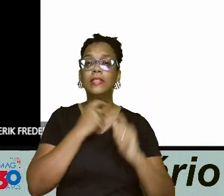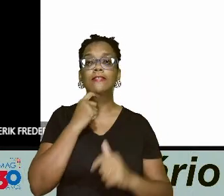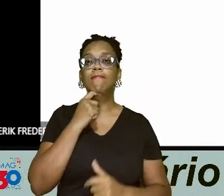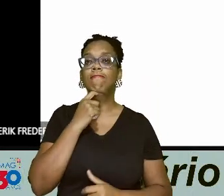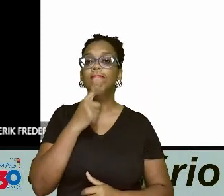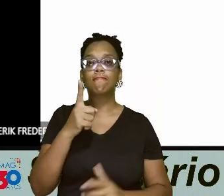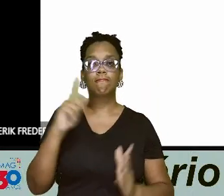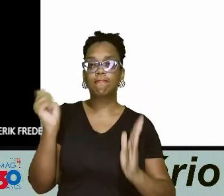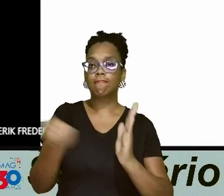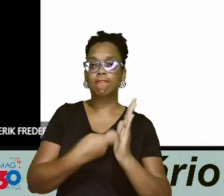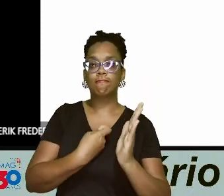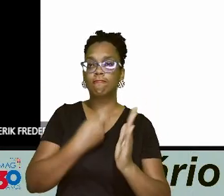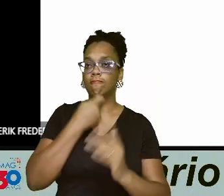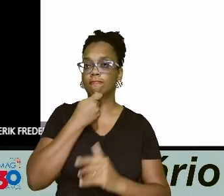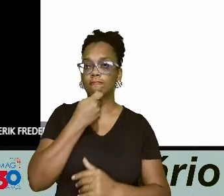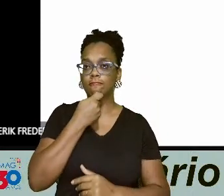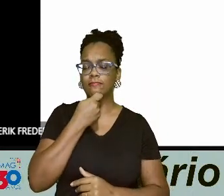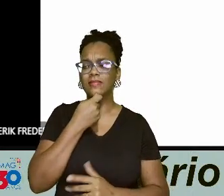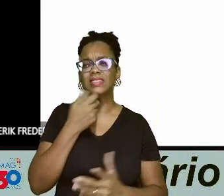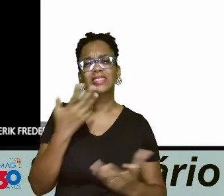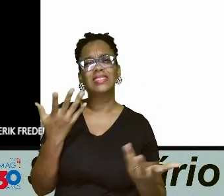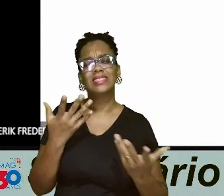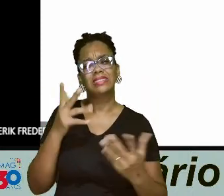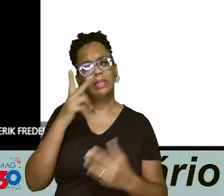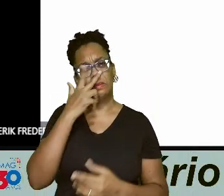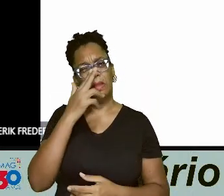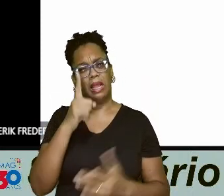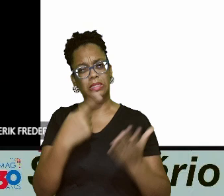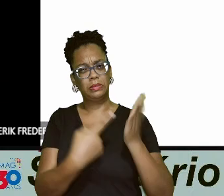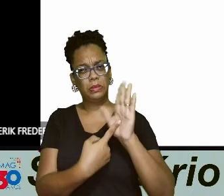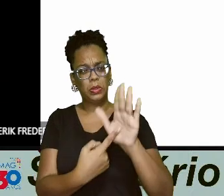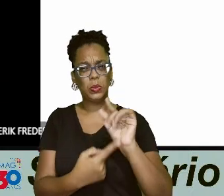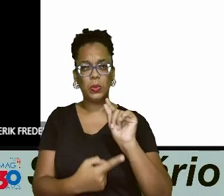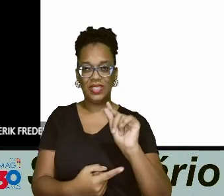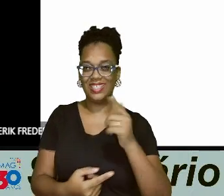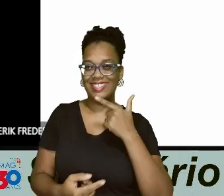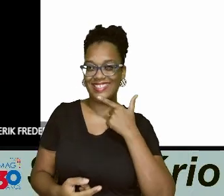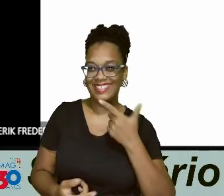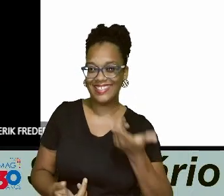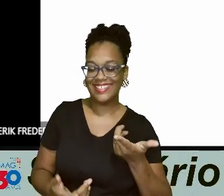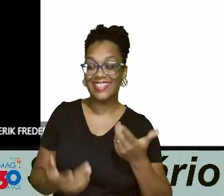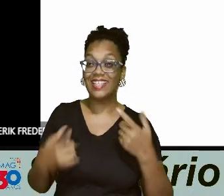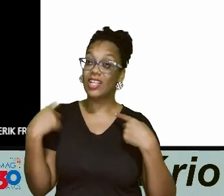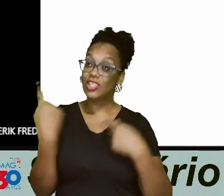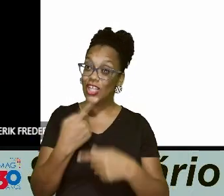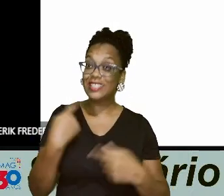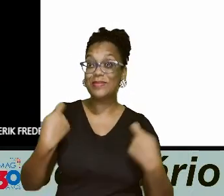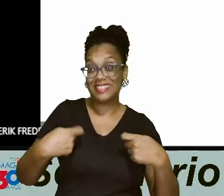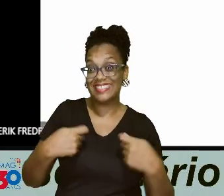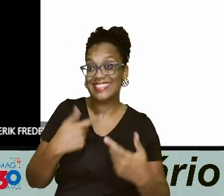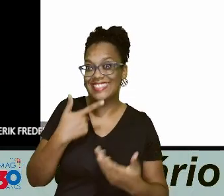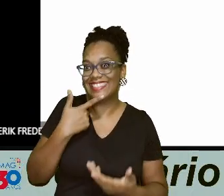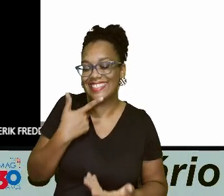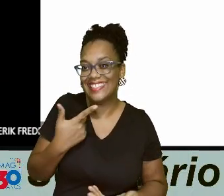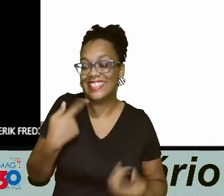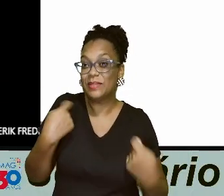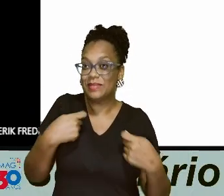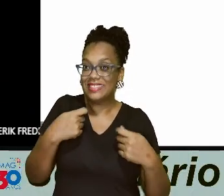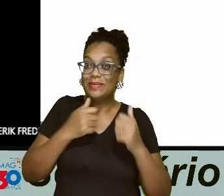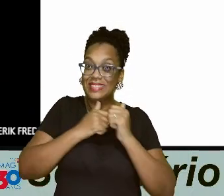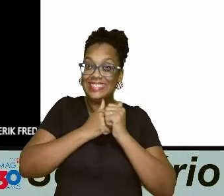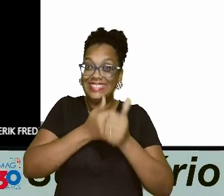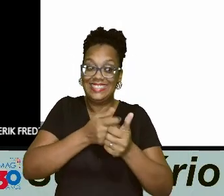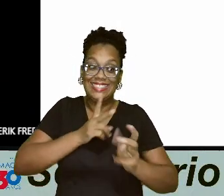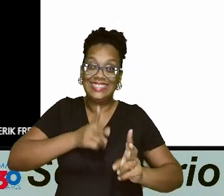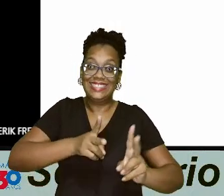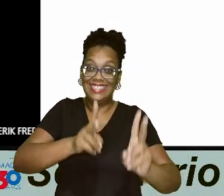decretada. Então, o que, que isso parece indicar? Né? Que precisamos, né, seguir, né, um